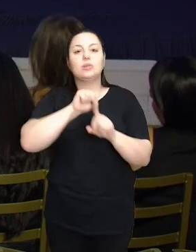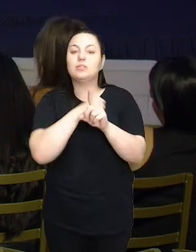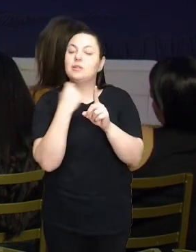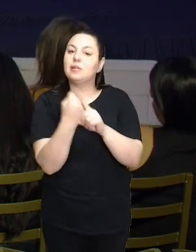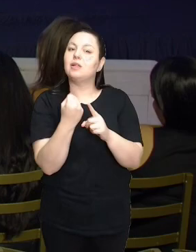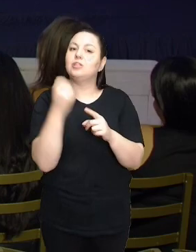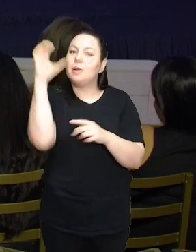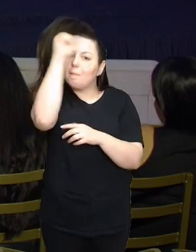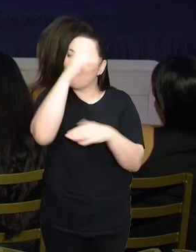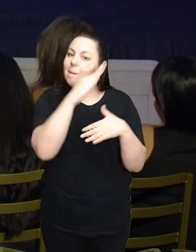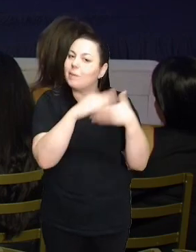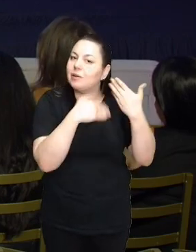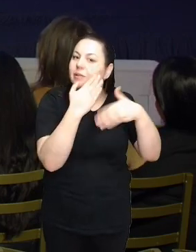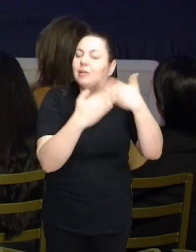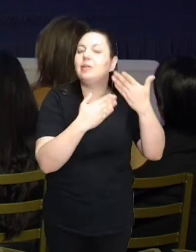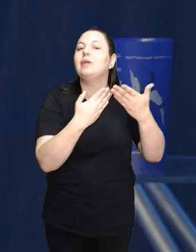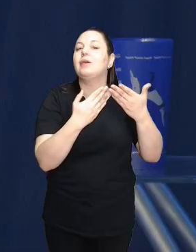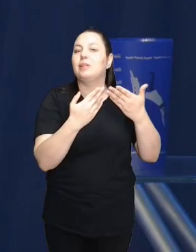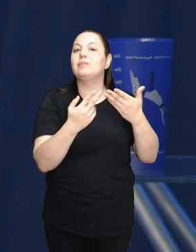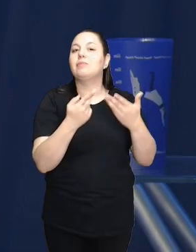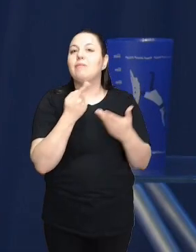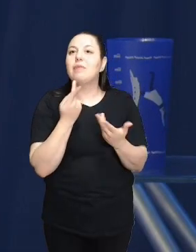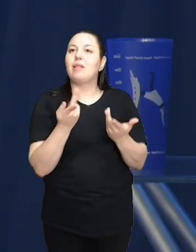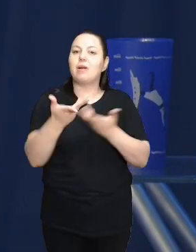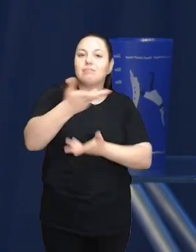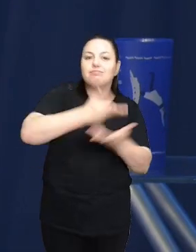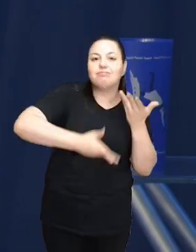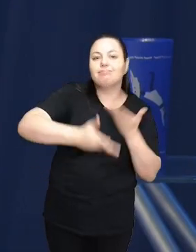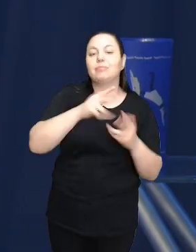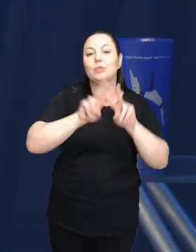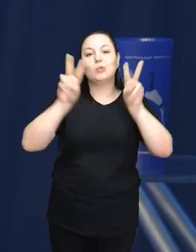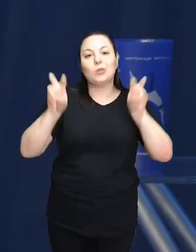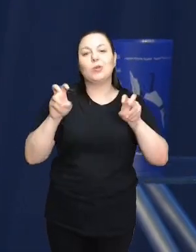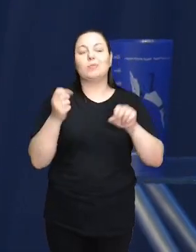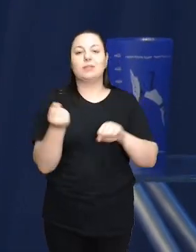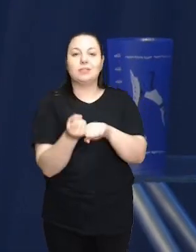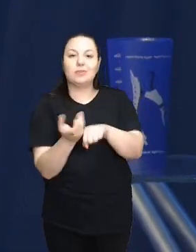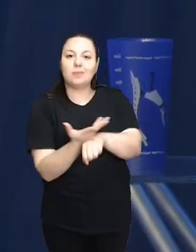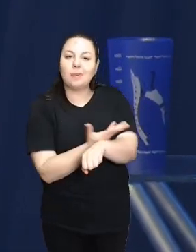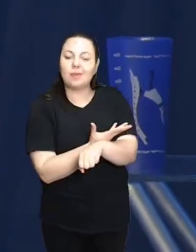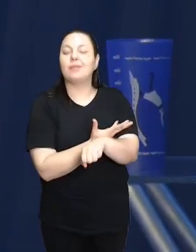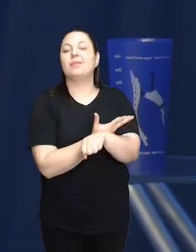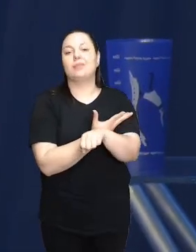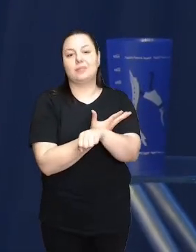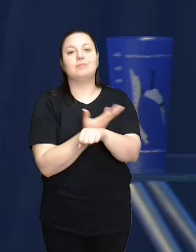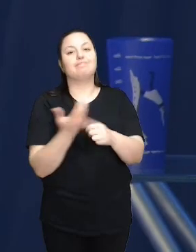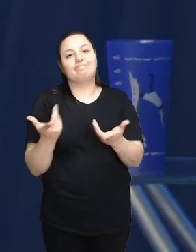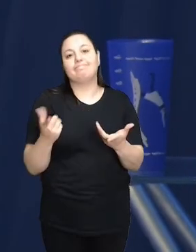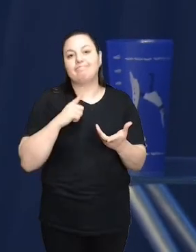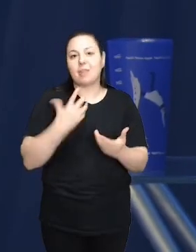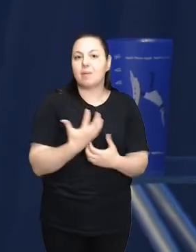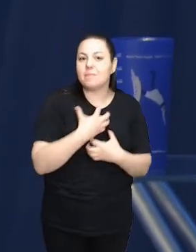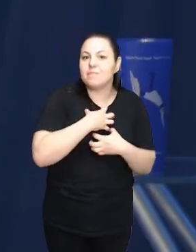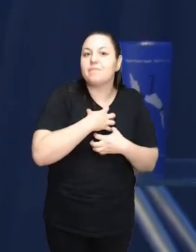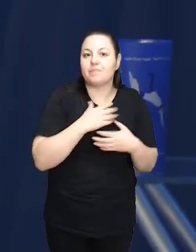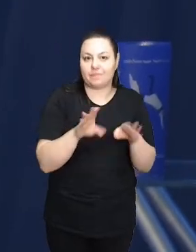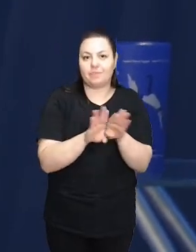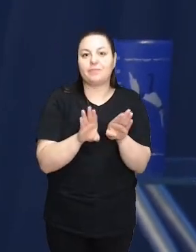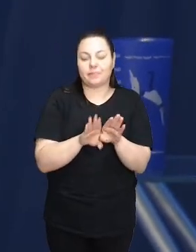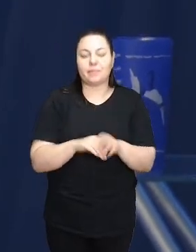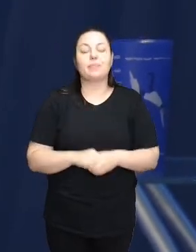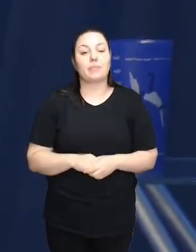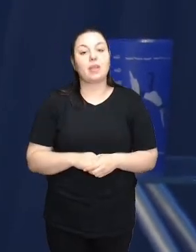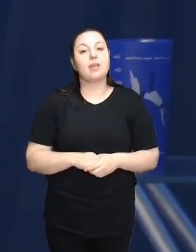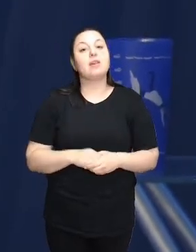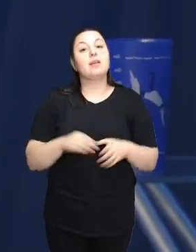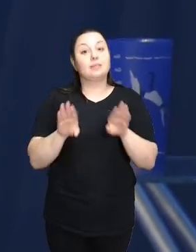de emoções. E aí, dentro dessa lógica, eu queria muito fazer essa pergunta para o Genival e todos vocês,